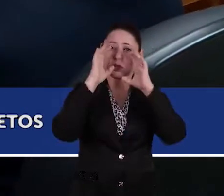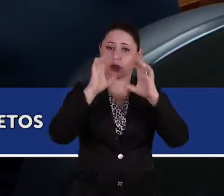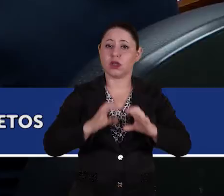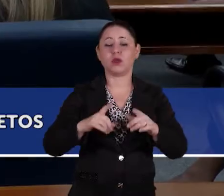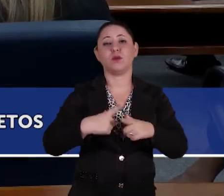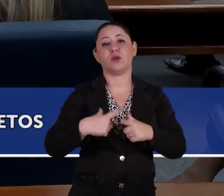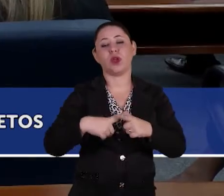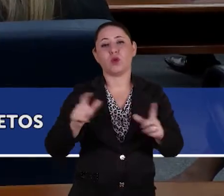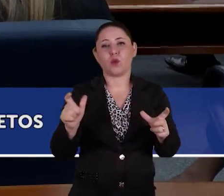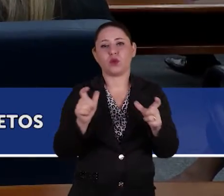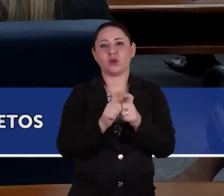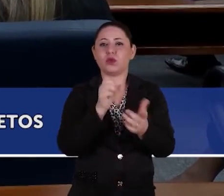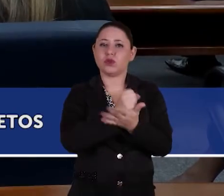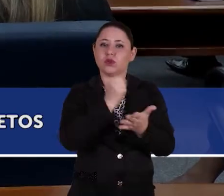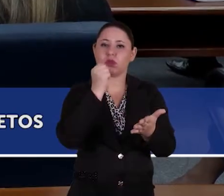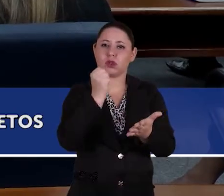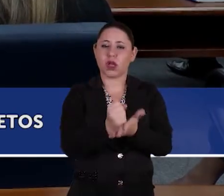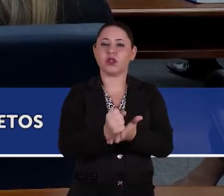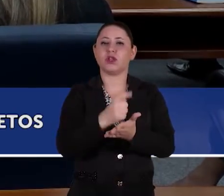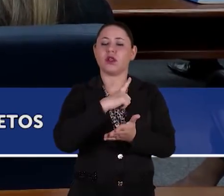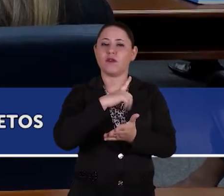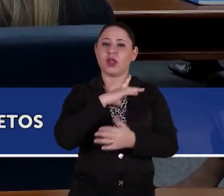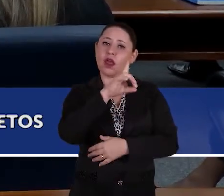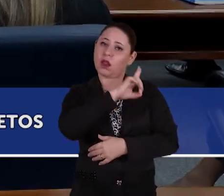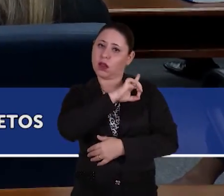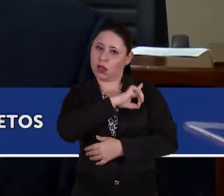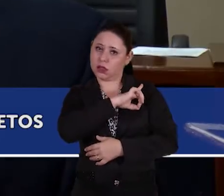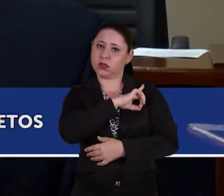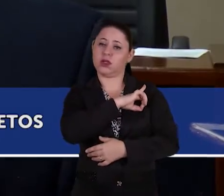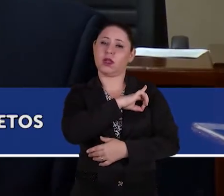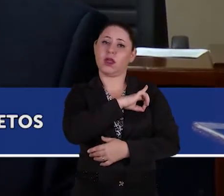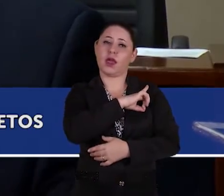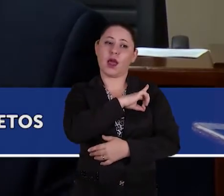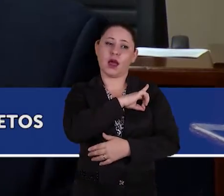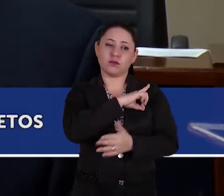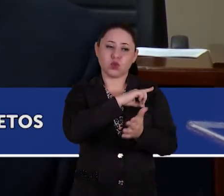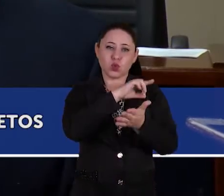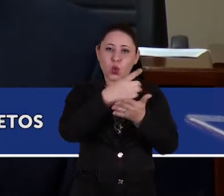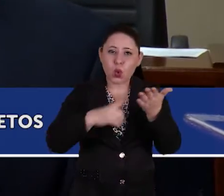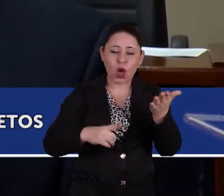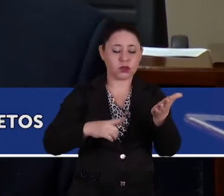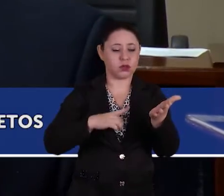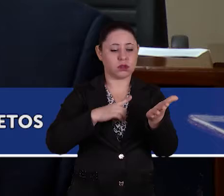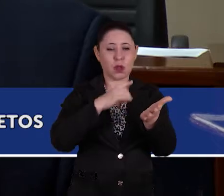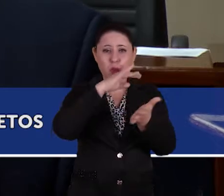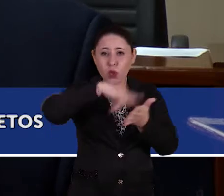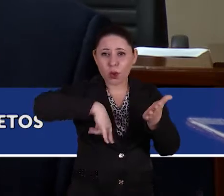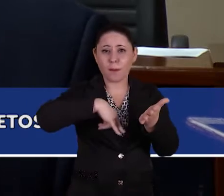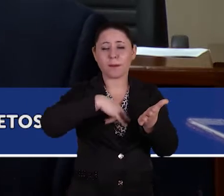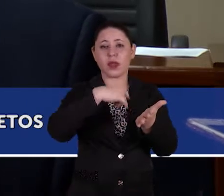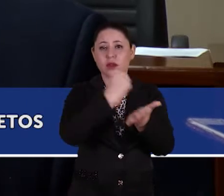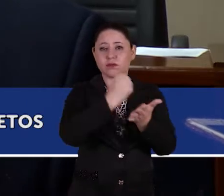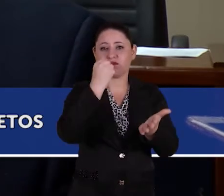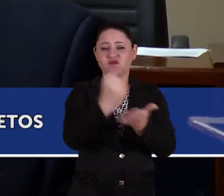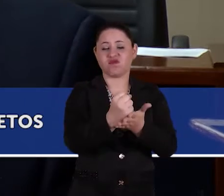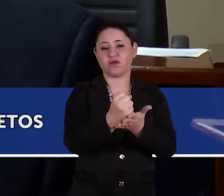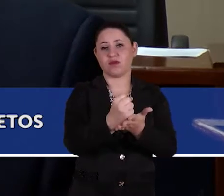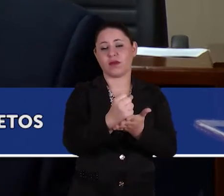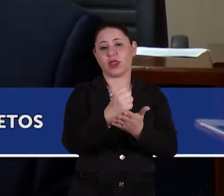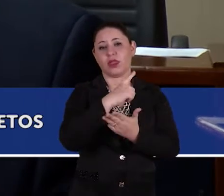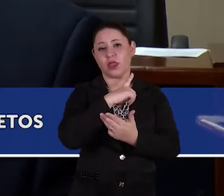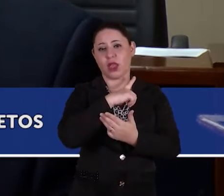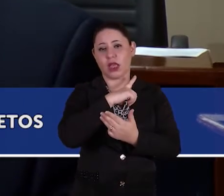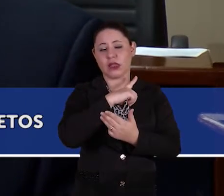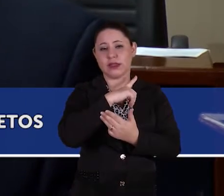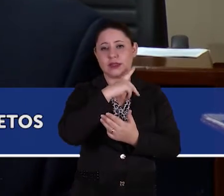cidadão, reduzindo as taxas que são feitas nas delegacias, para emissão de documentos, até mesmo para alguns registros na Polícia Civil